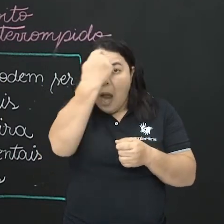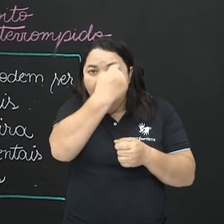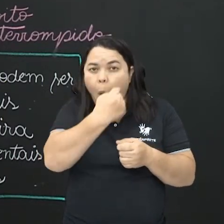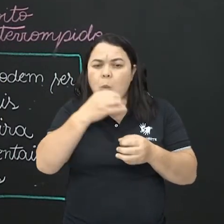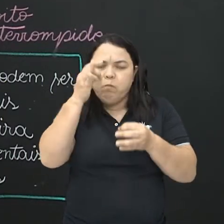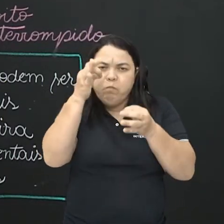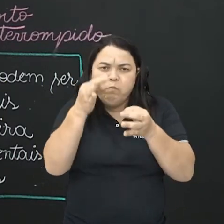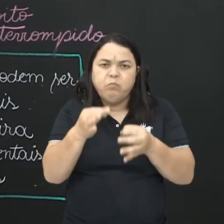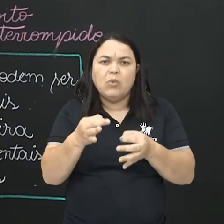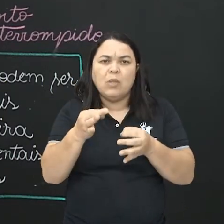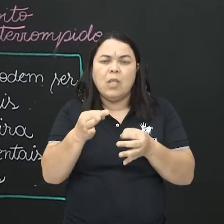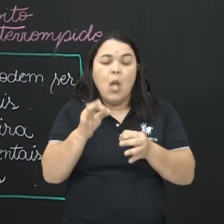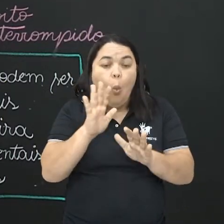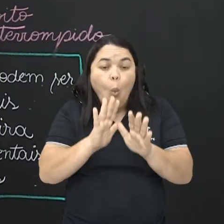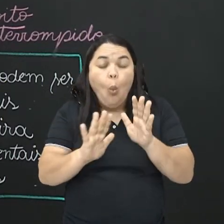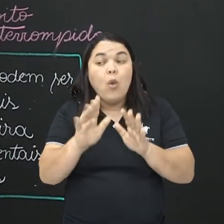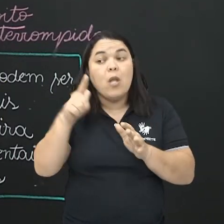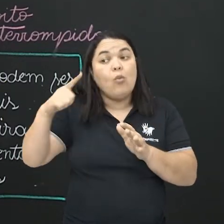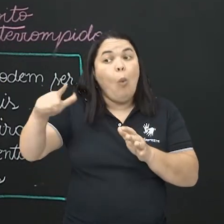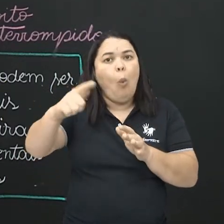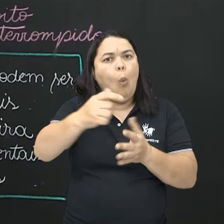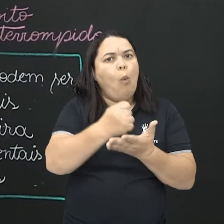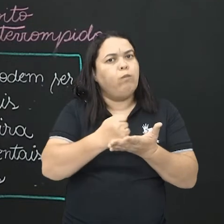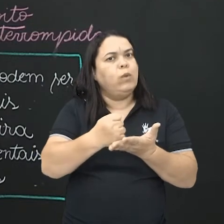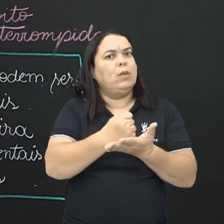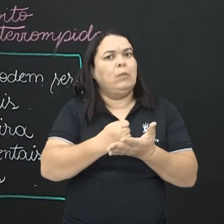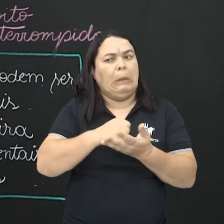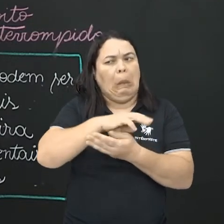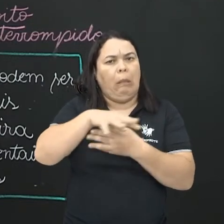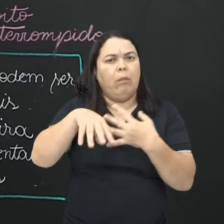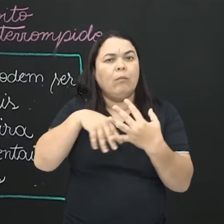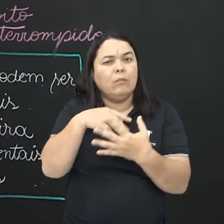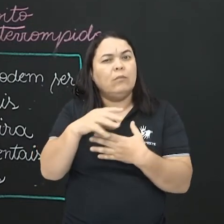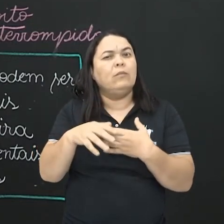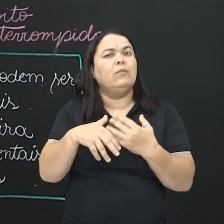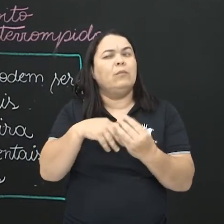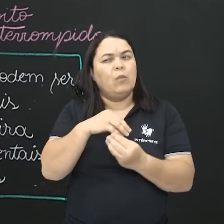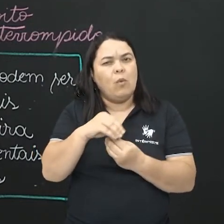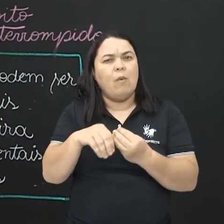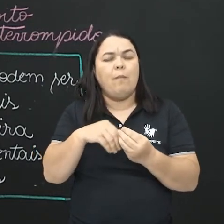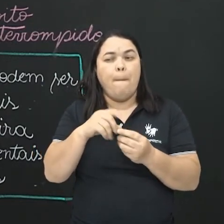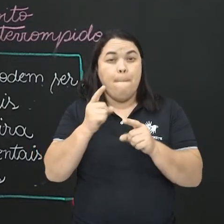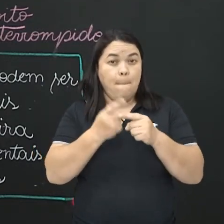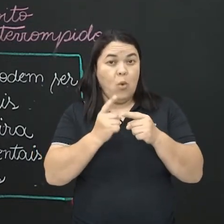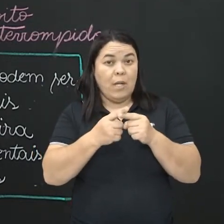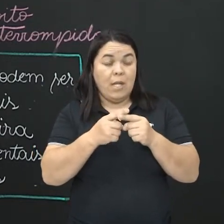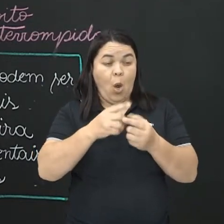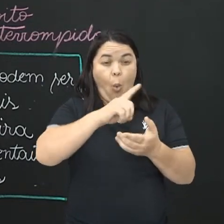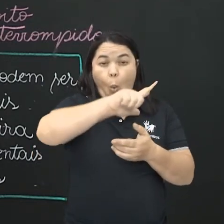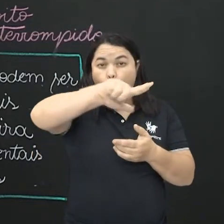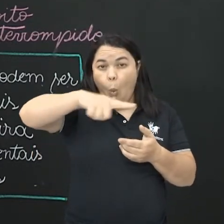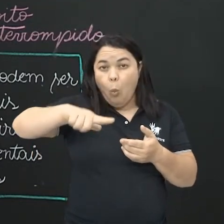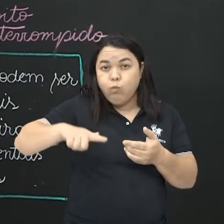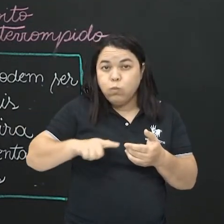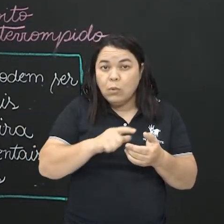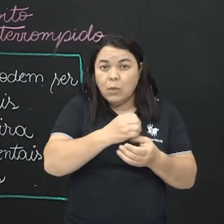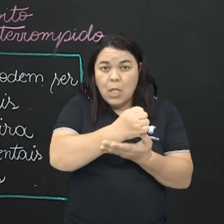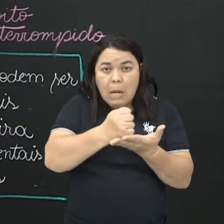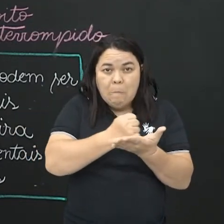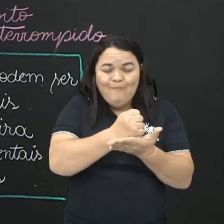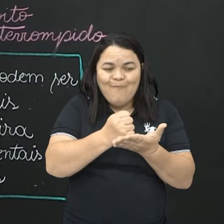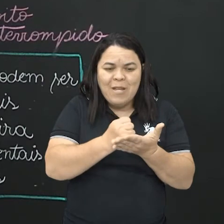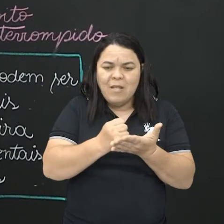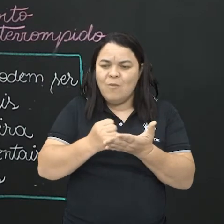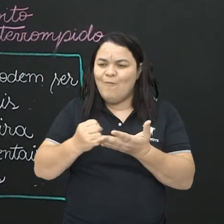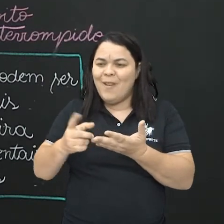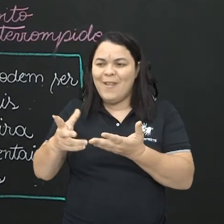muito cuidado com o uso de outros remédios. Vários antibióticos cortam o efeito de anticoncepcional e muita gente não se atém